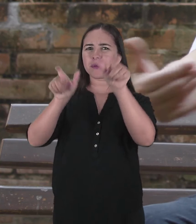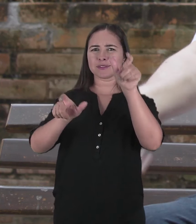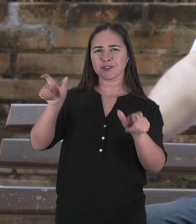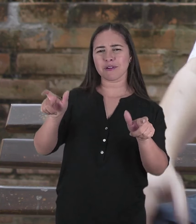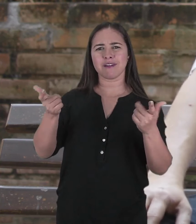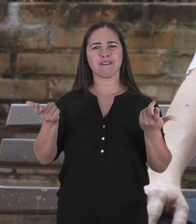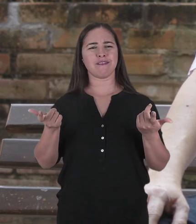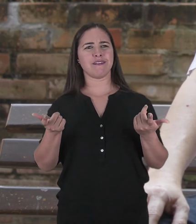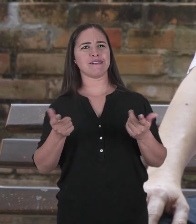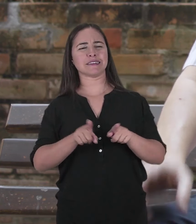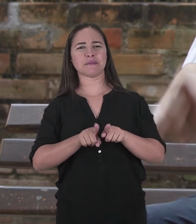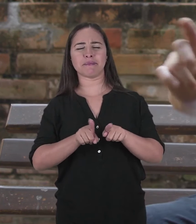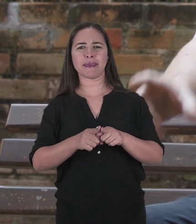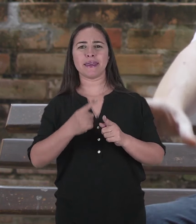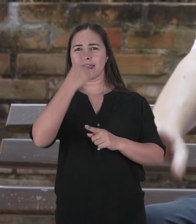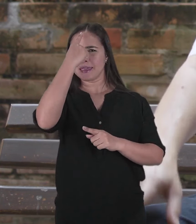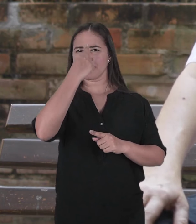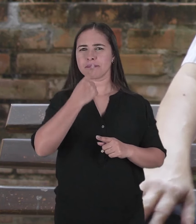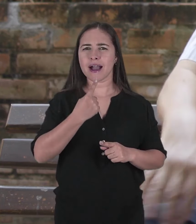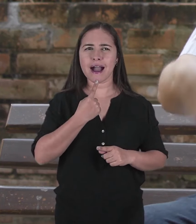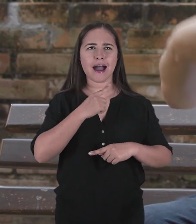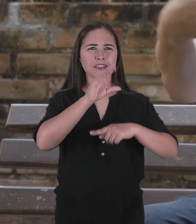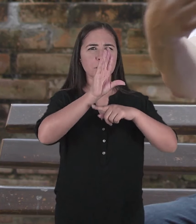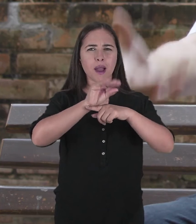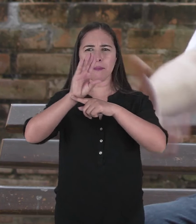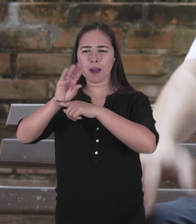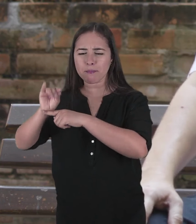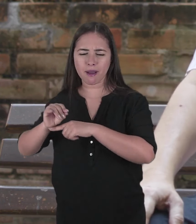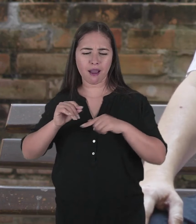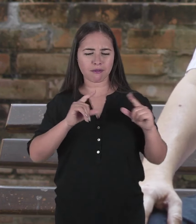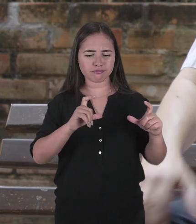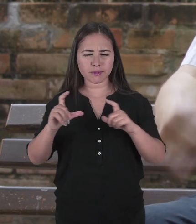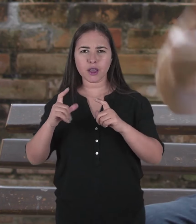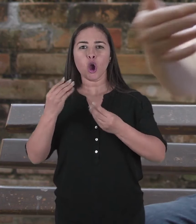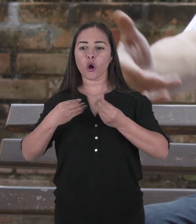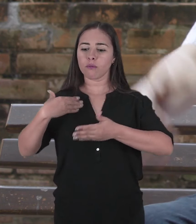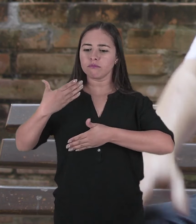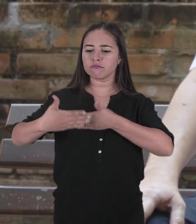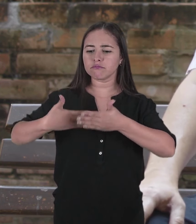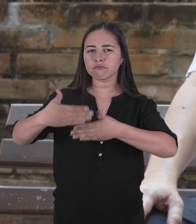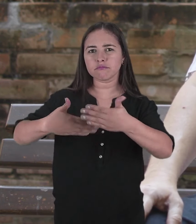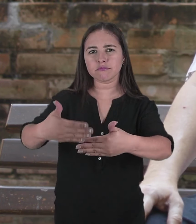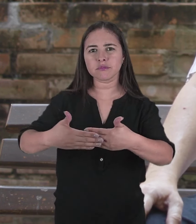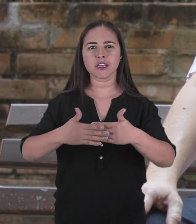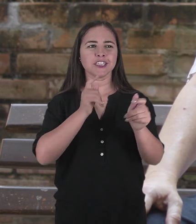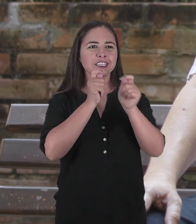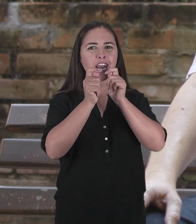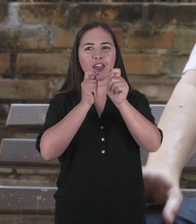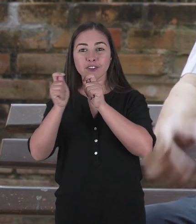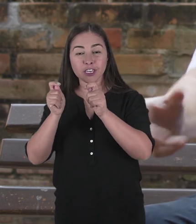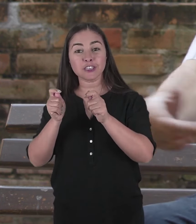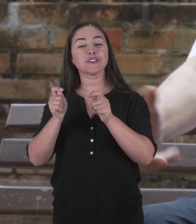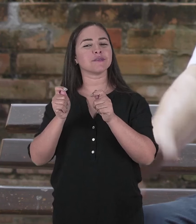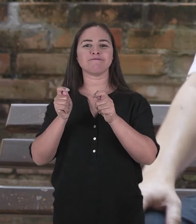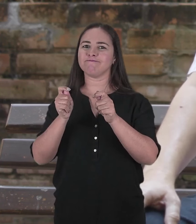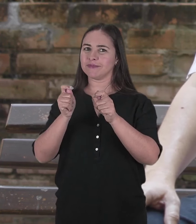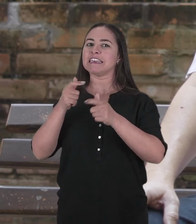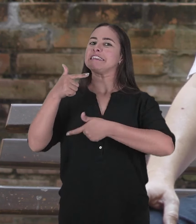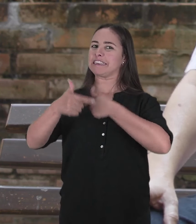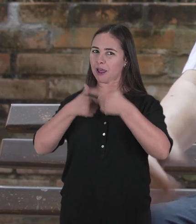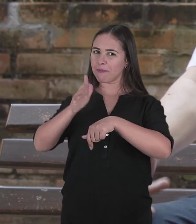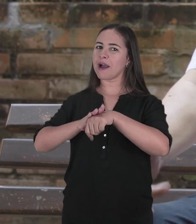comunitários, as imagens que foram captadas, o desenvolvimento das entrevistas, isso foi